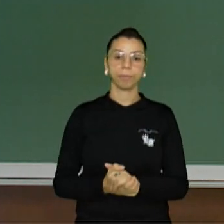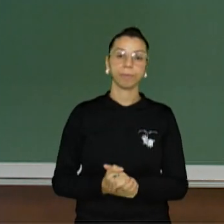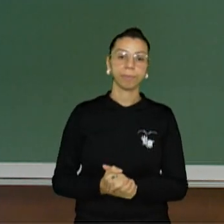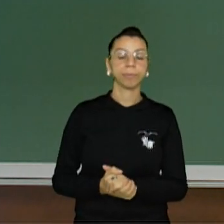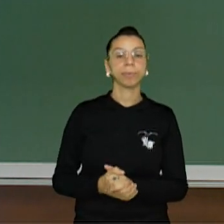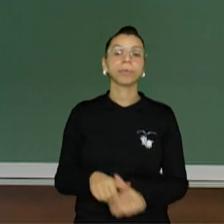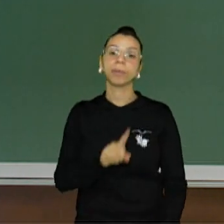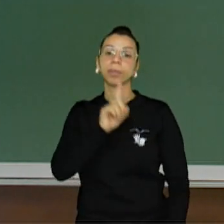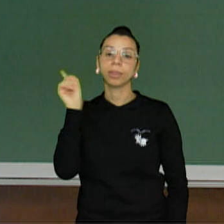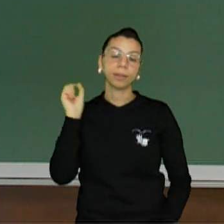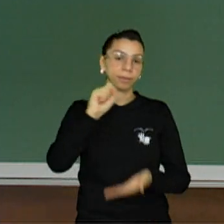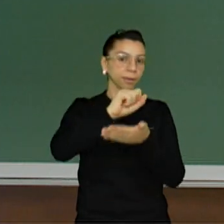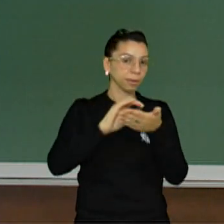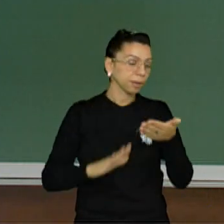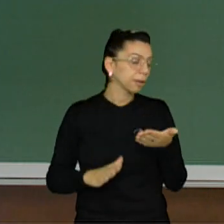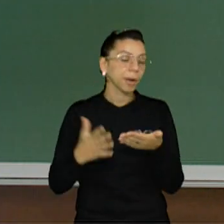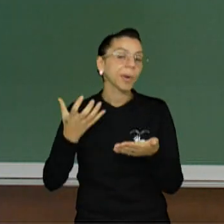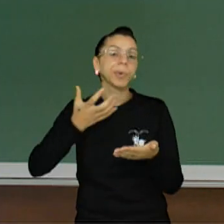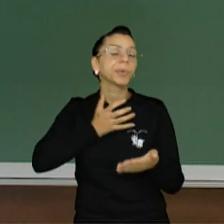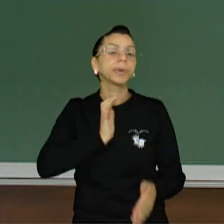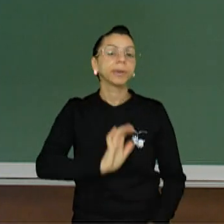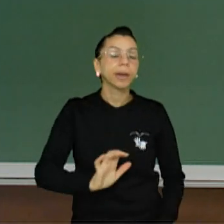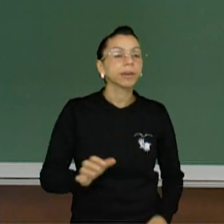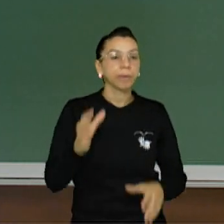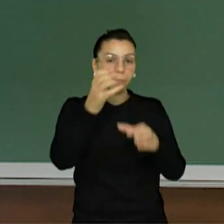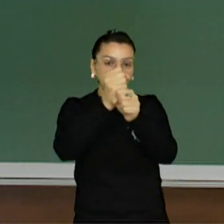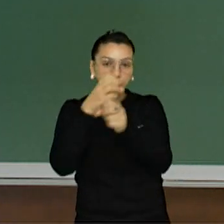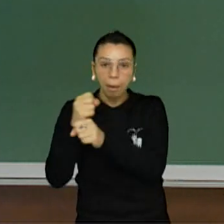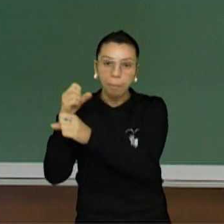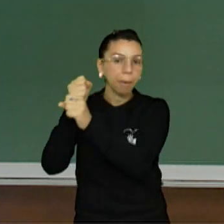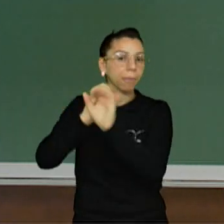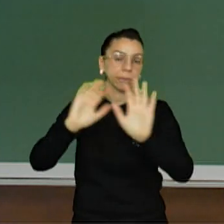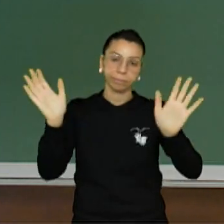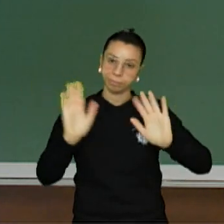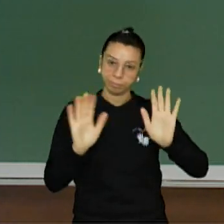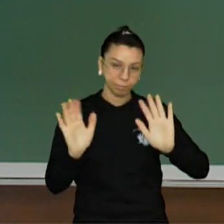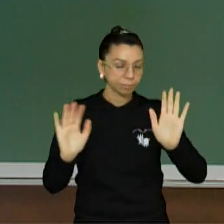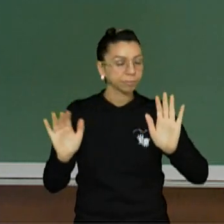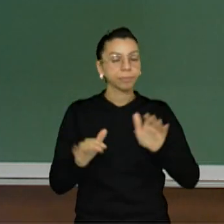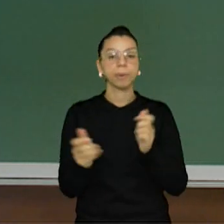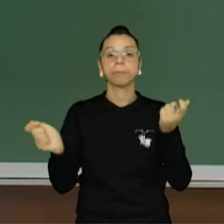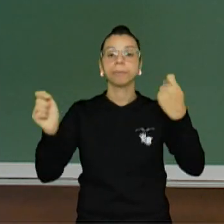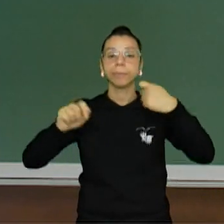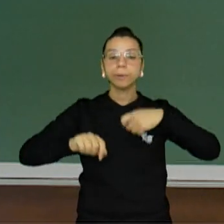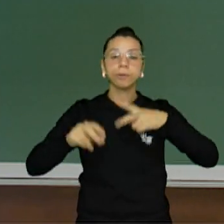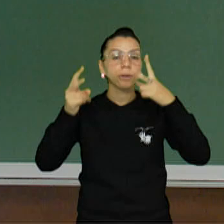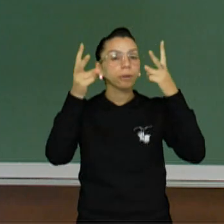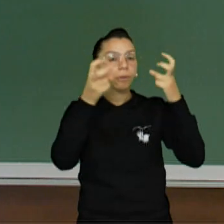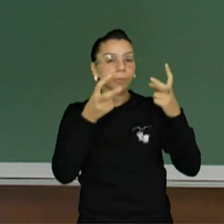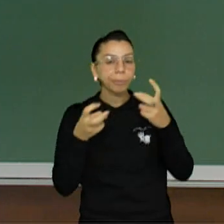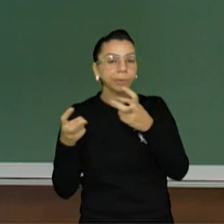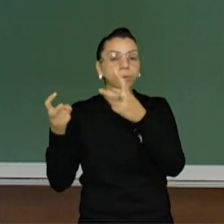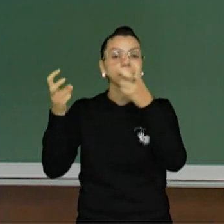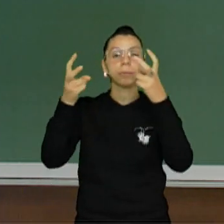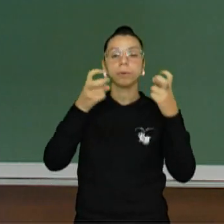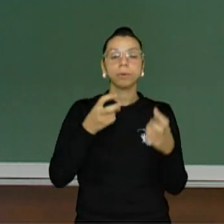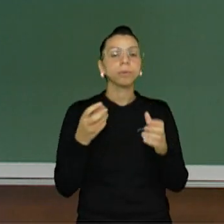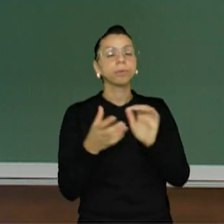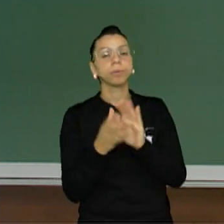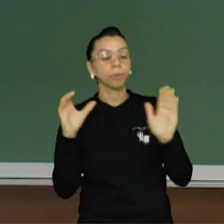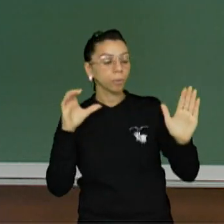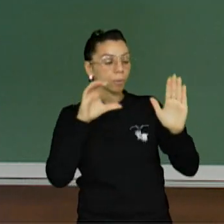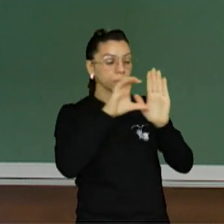Nessa atividade, eu não quero que você saia calculando o determinante. Faça as observações que eu falei, né,